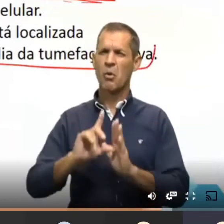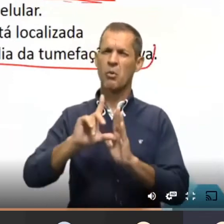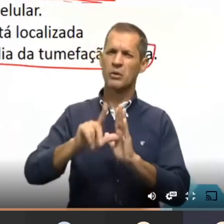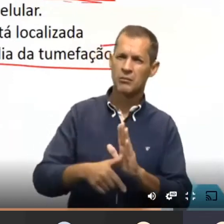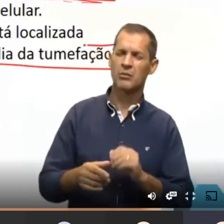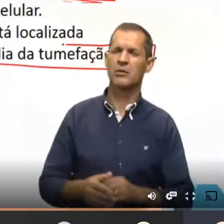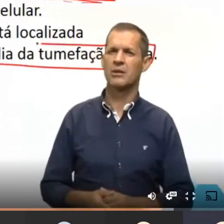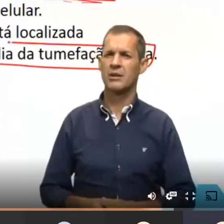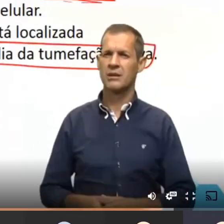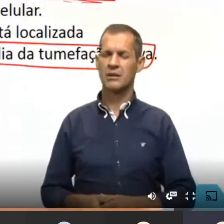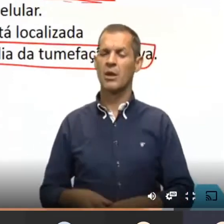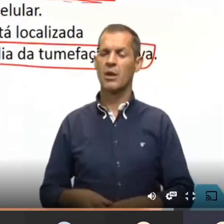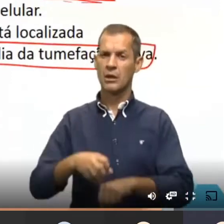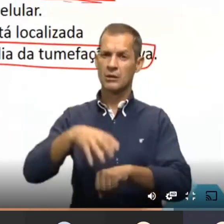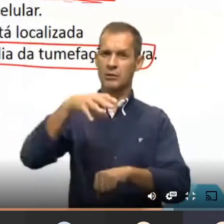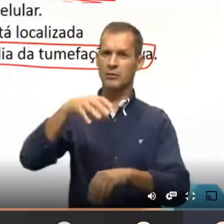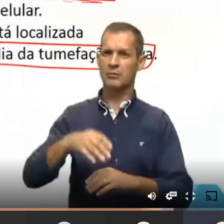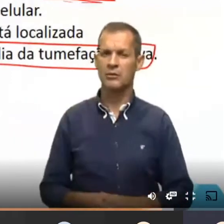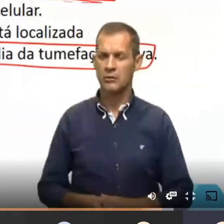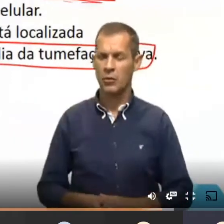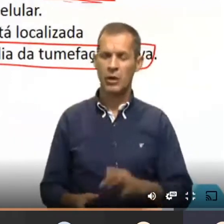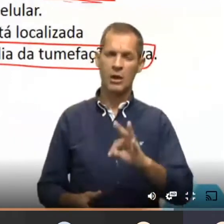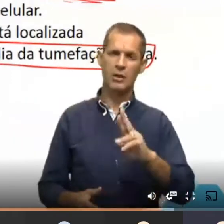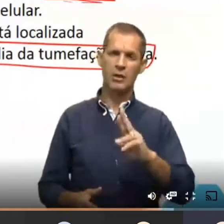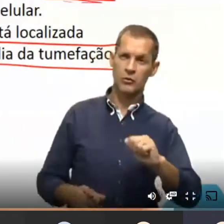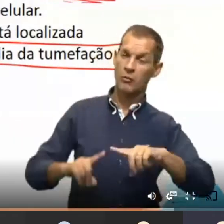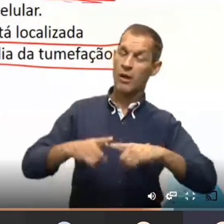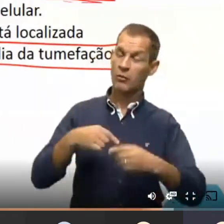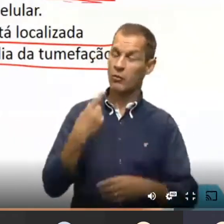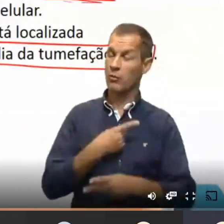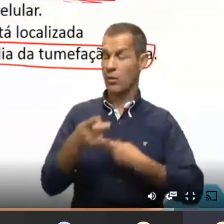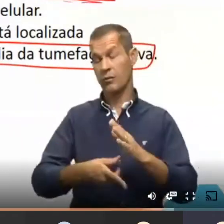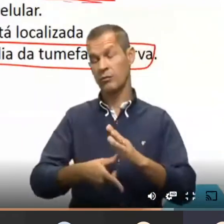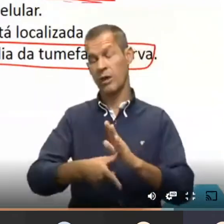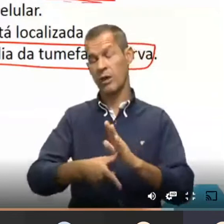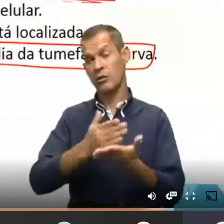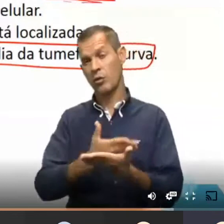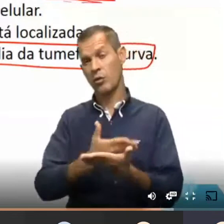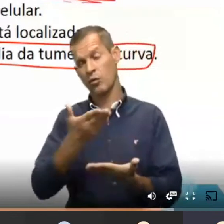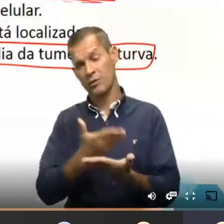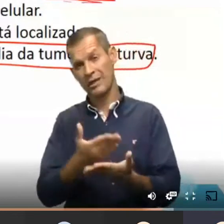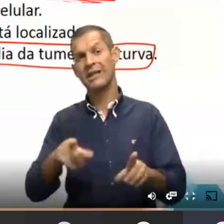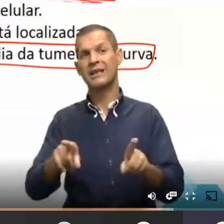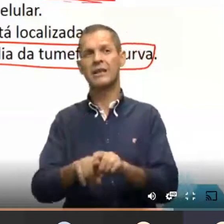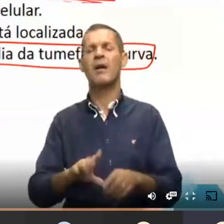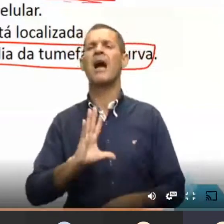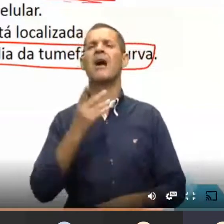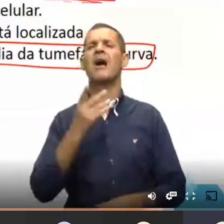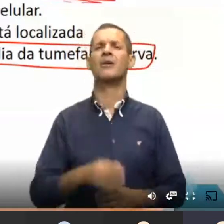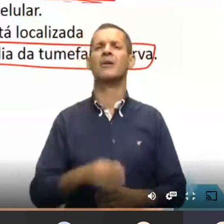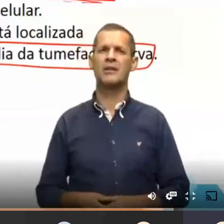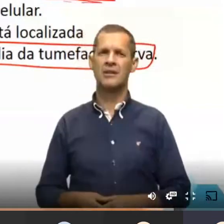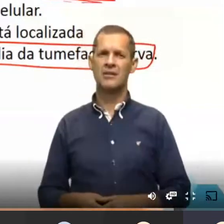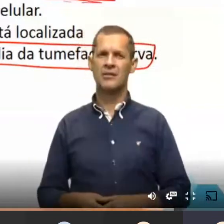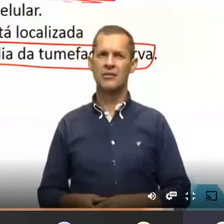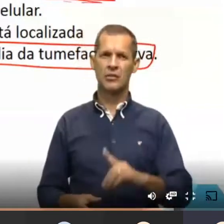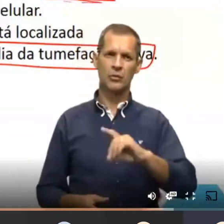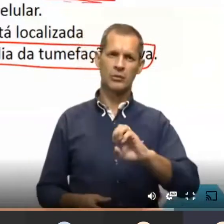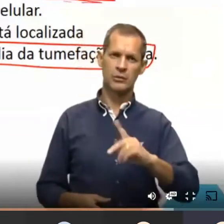tardia da tumefação turva, né? E como a gente falou no começo da aula também, ocorre com